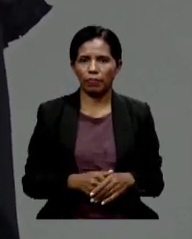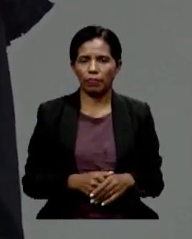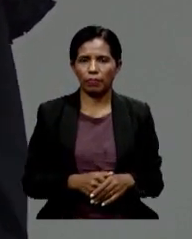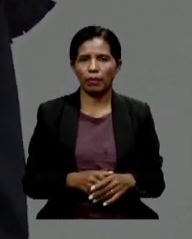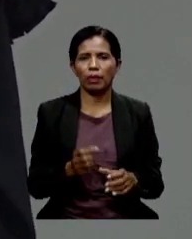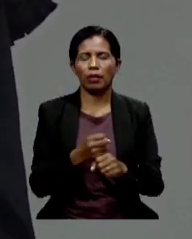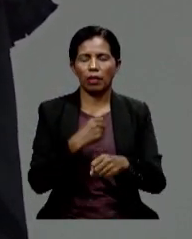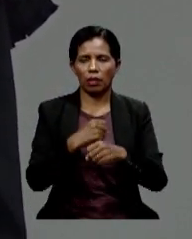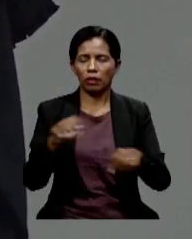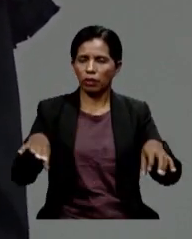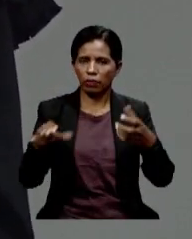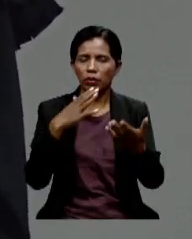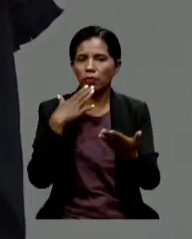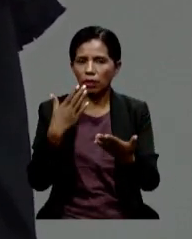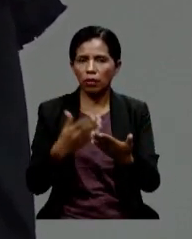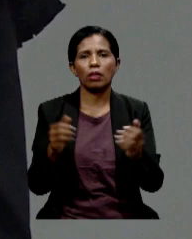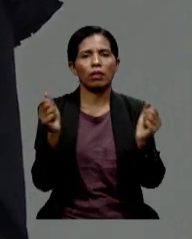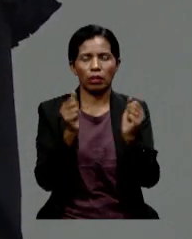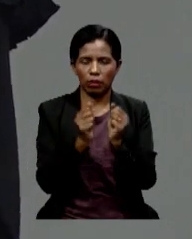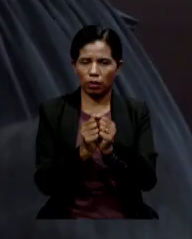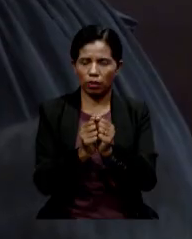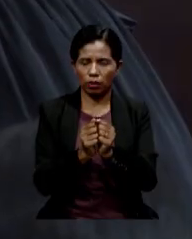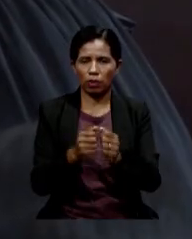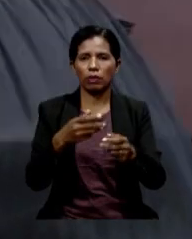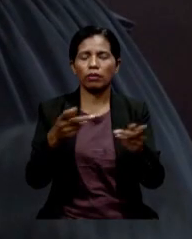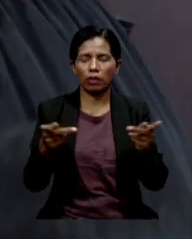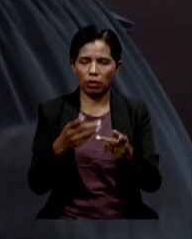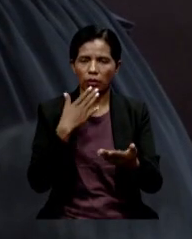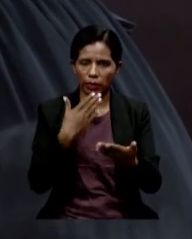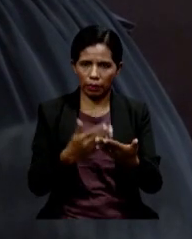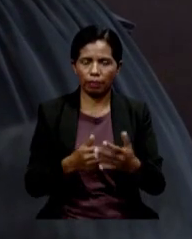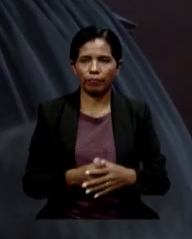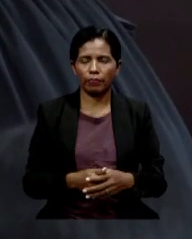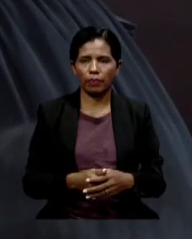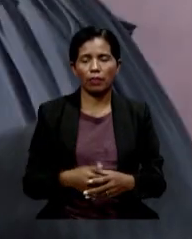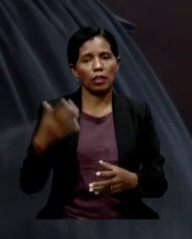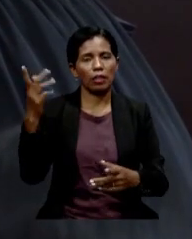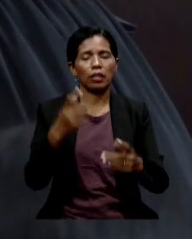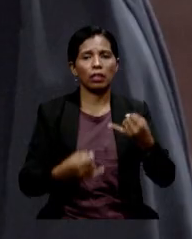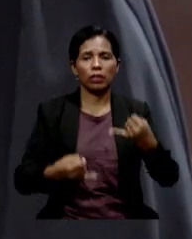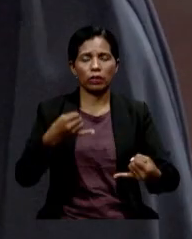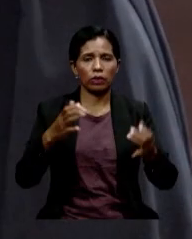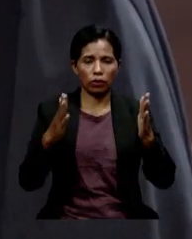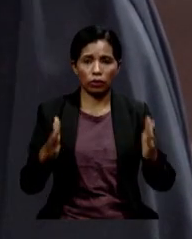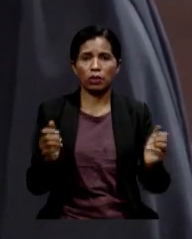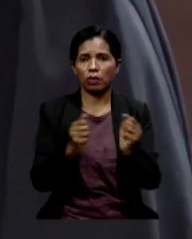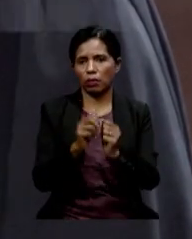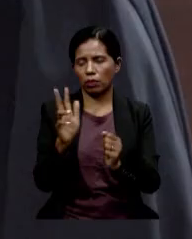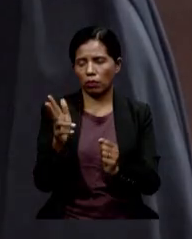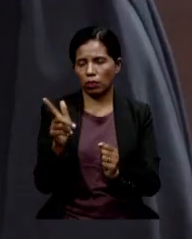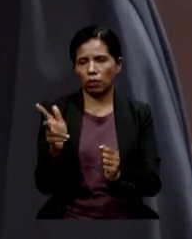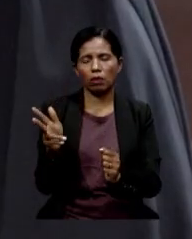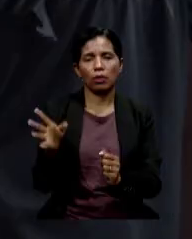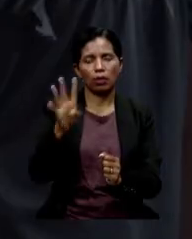halo gestão, nem bem que dia, ho condição mínima, nem bem que ta ia. Dadaw ne iha juiz na inturunulu resin hat mak efetivo